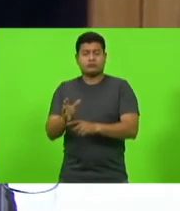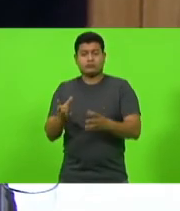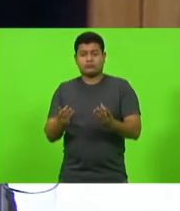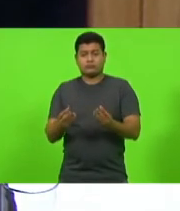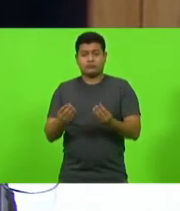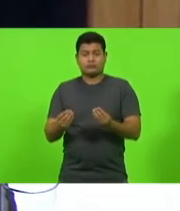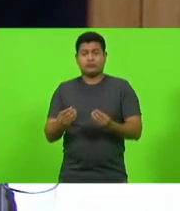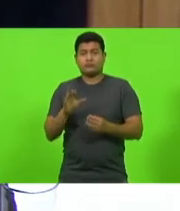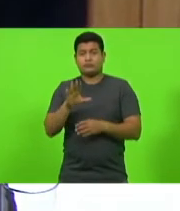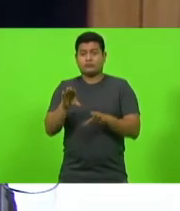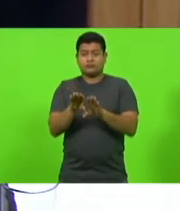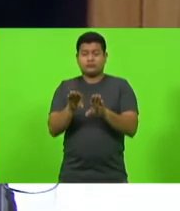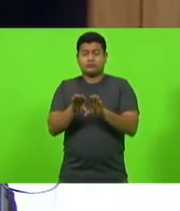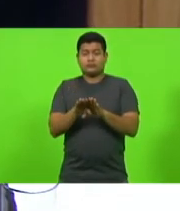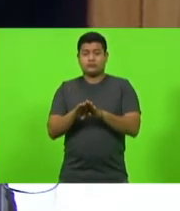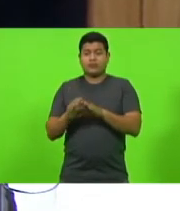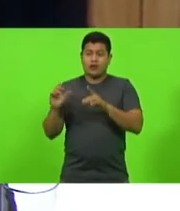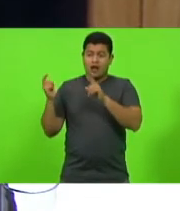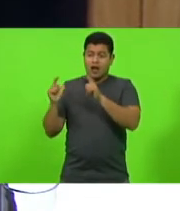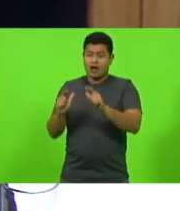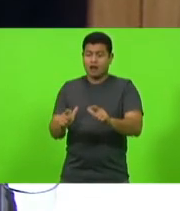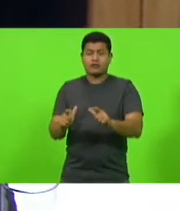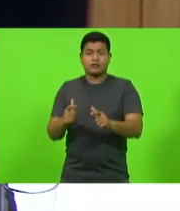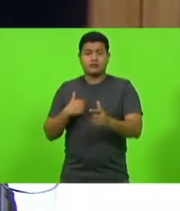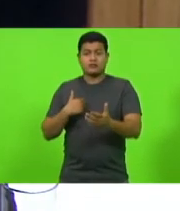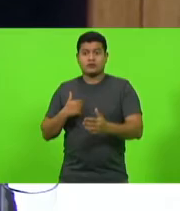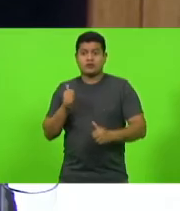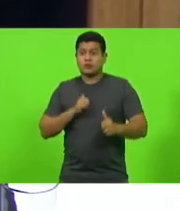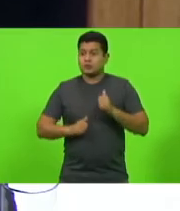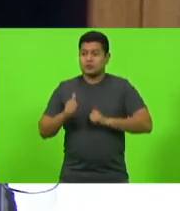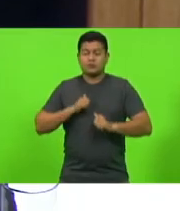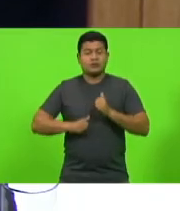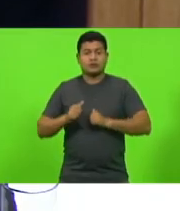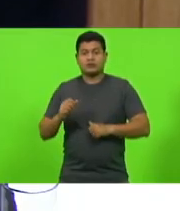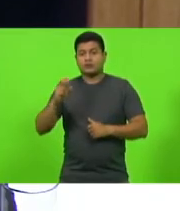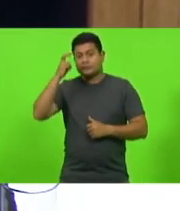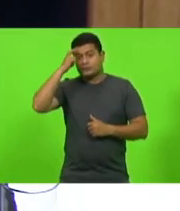uma nova geração comprometida, mais esperta, mais inteligente e